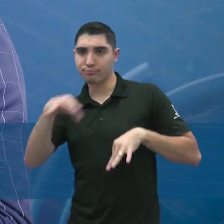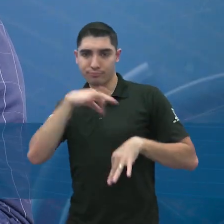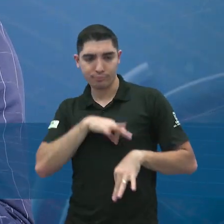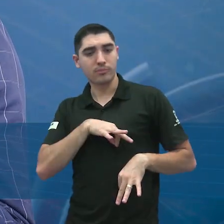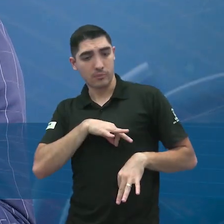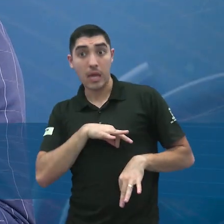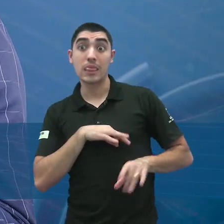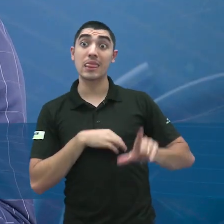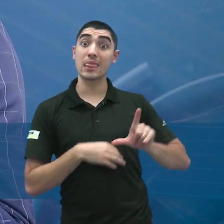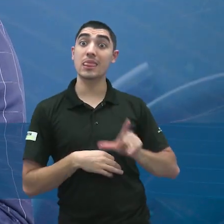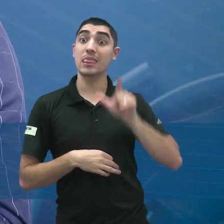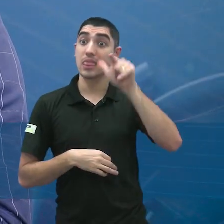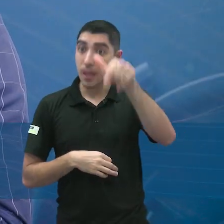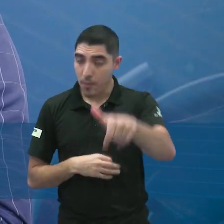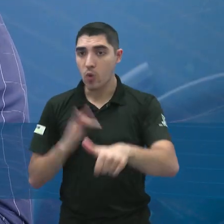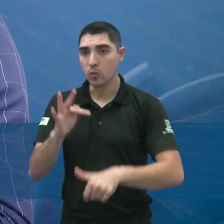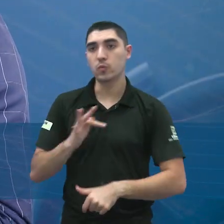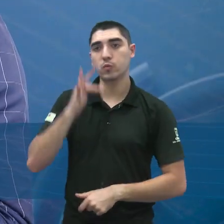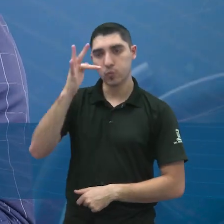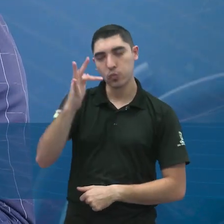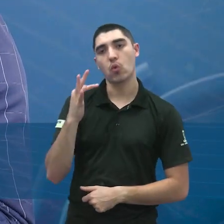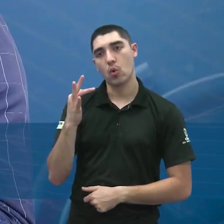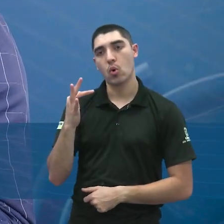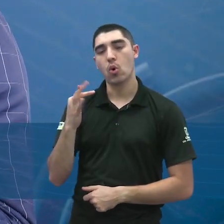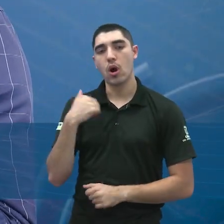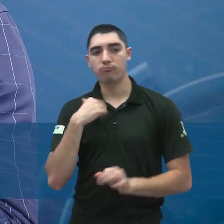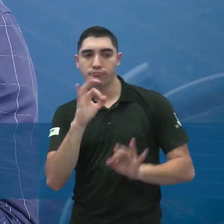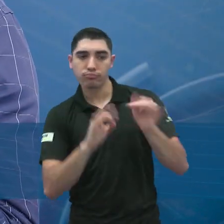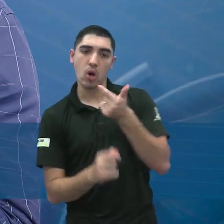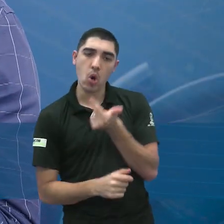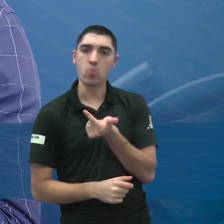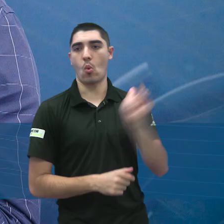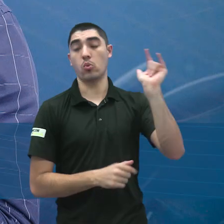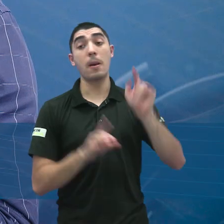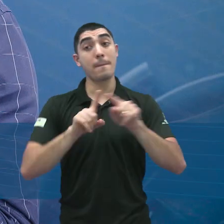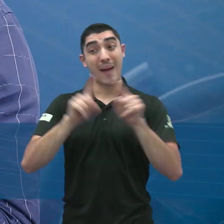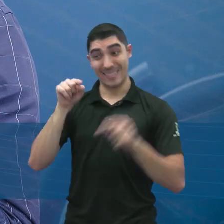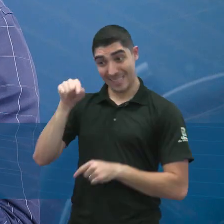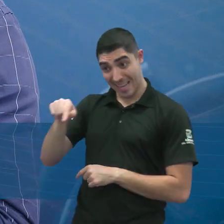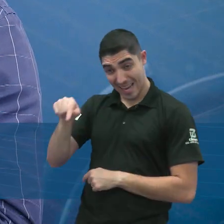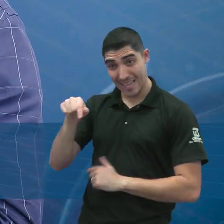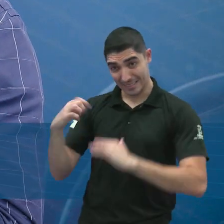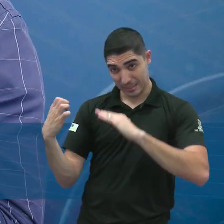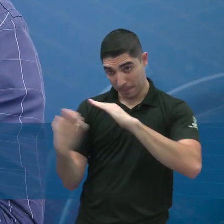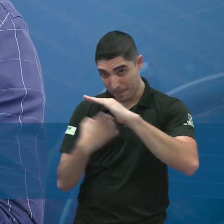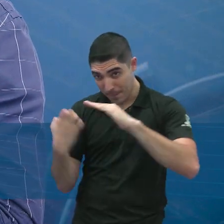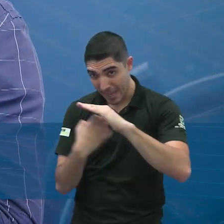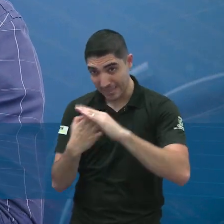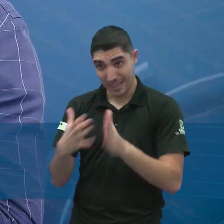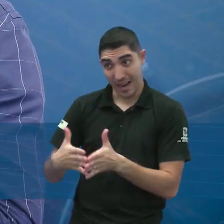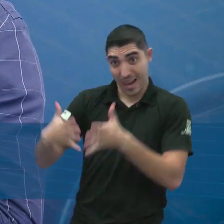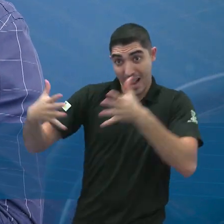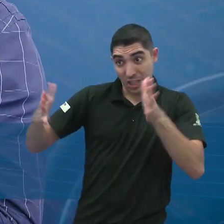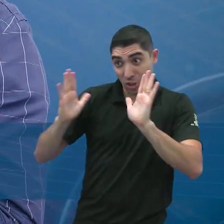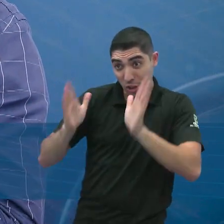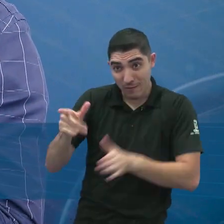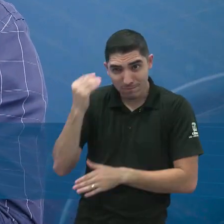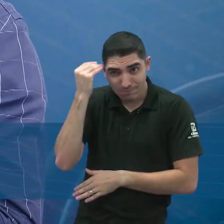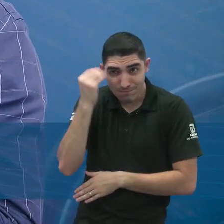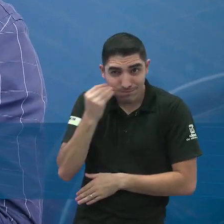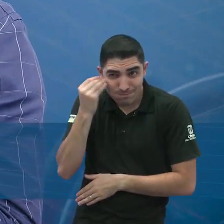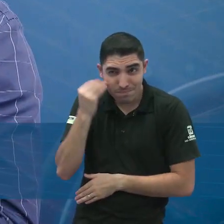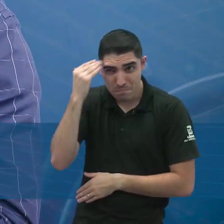grandes marketplaces, que a gente chama, eles se preocupam e eles fazem todo o marketing. Então, você está colocando seus produtos